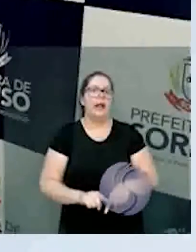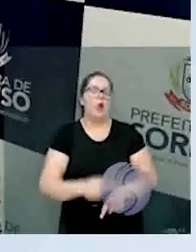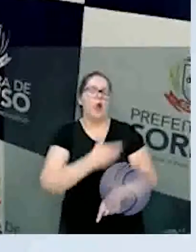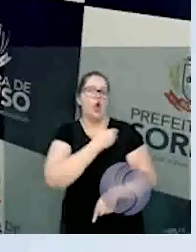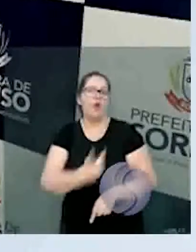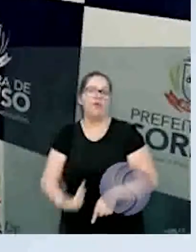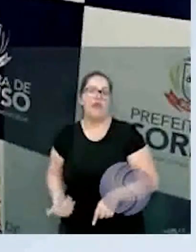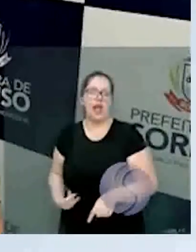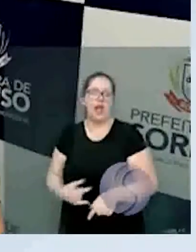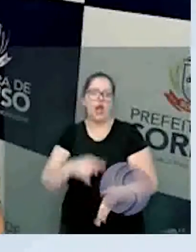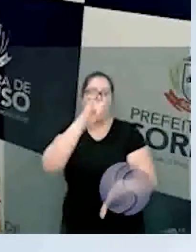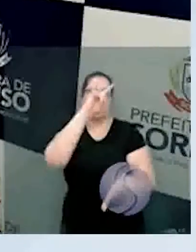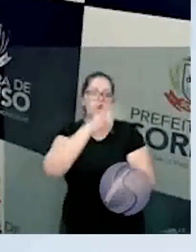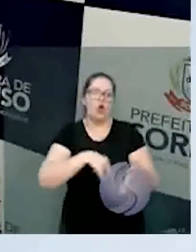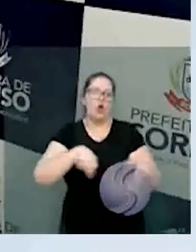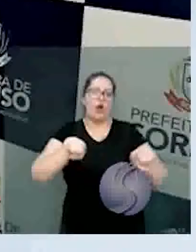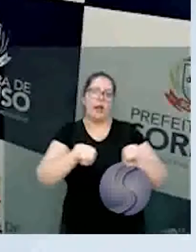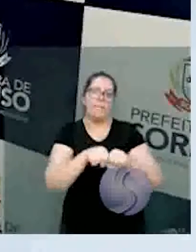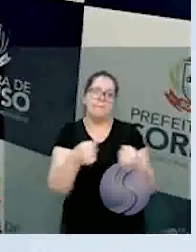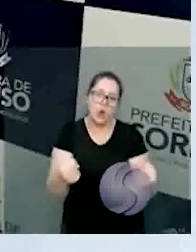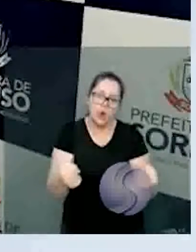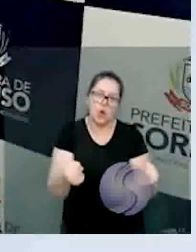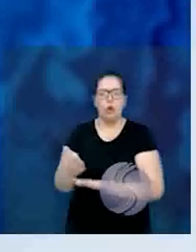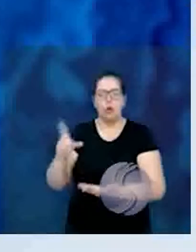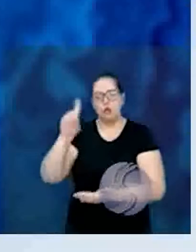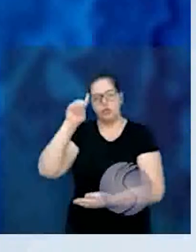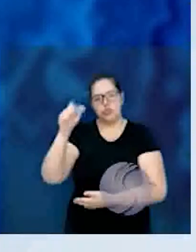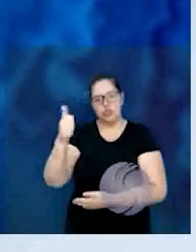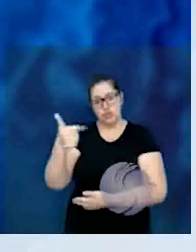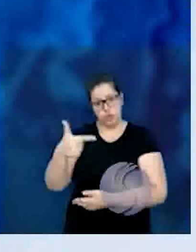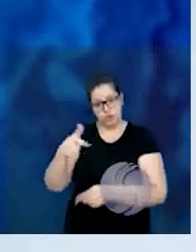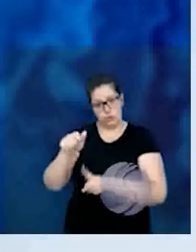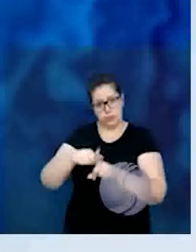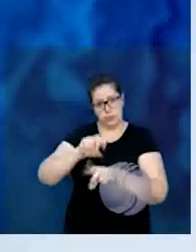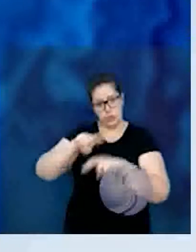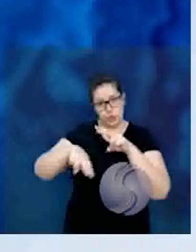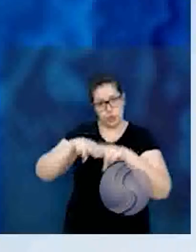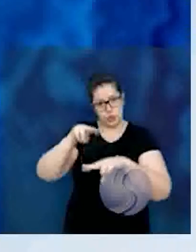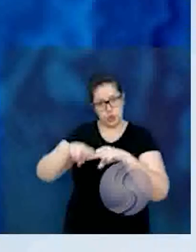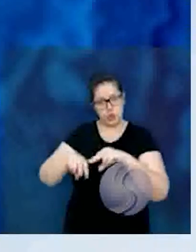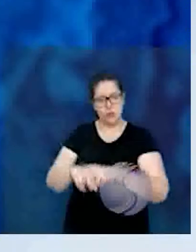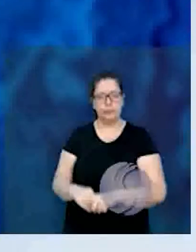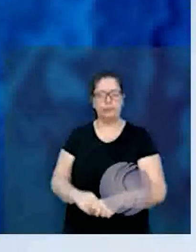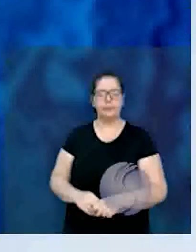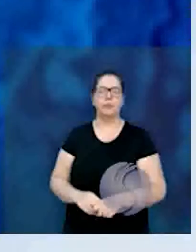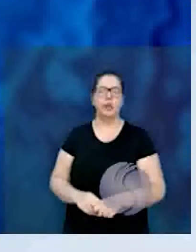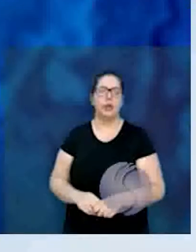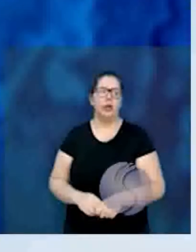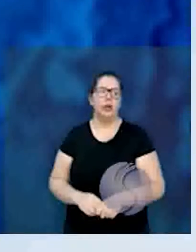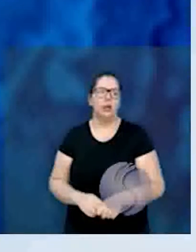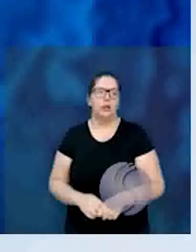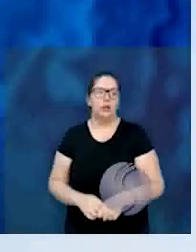amostras por dia, hoje tem a capacidade de 400. Então, nós tivemos ontem 26